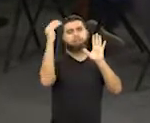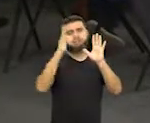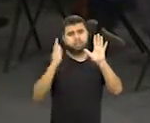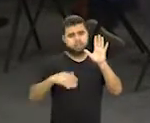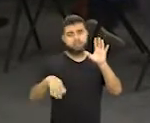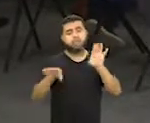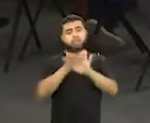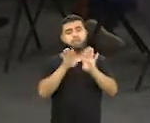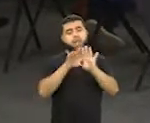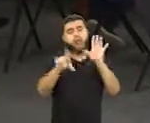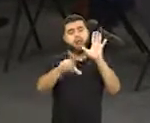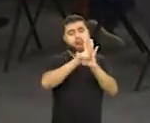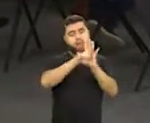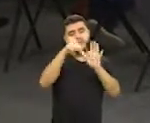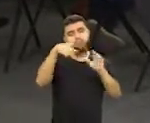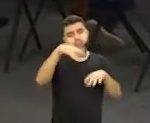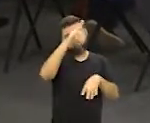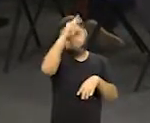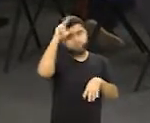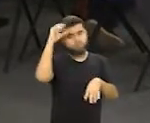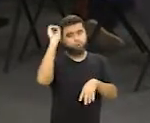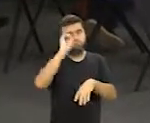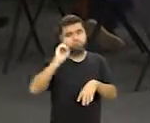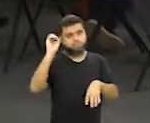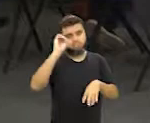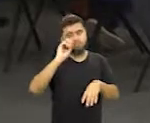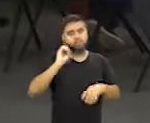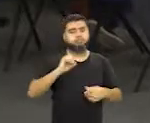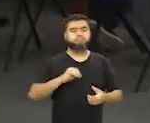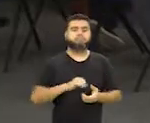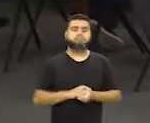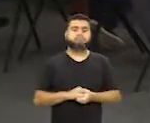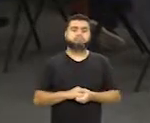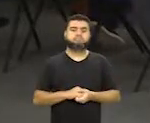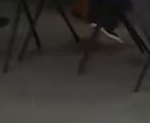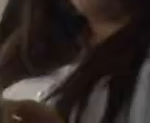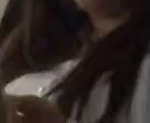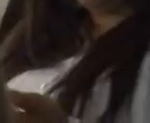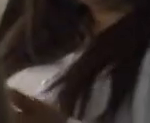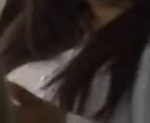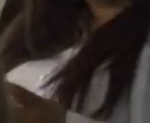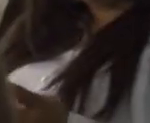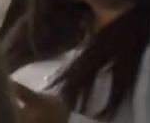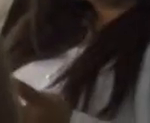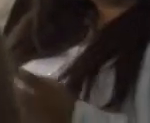e também do Plano Viver Sem Limite. Por isso que a gente também está aqui hoje.